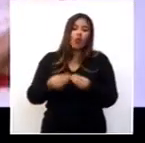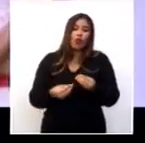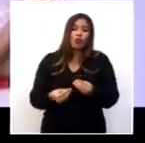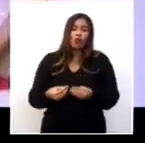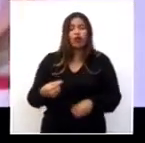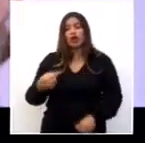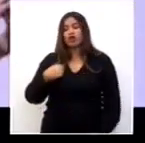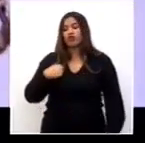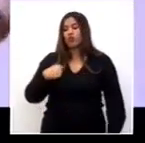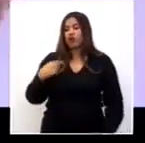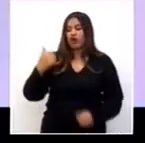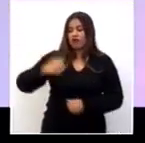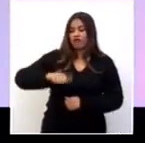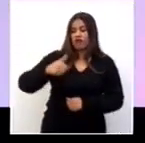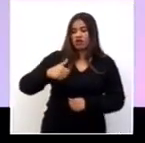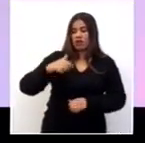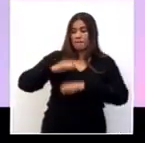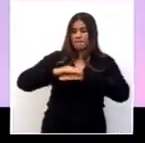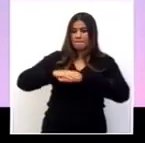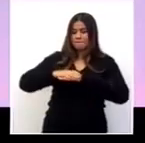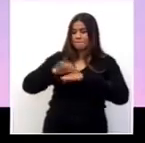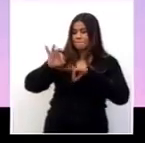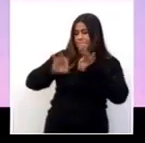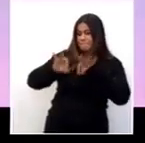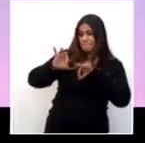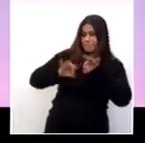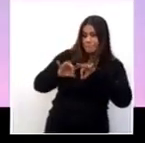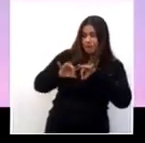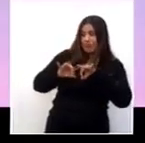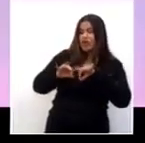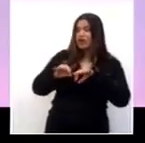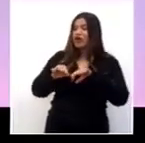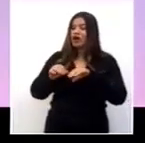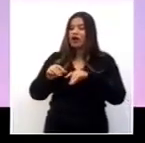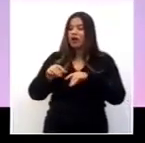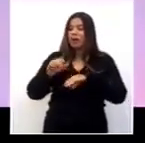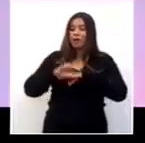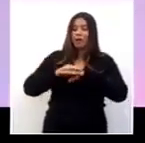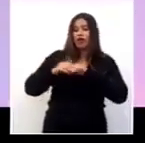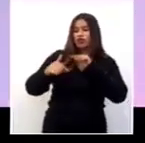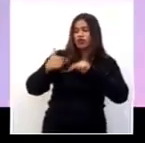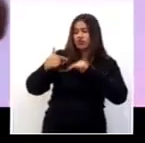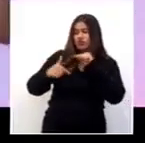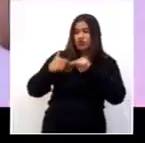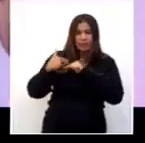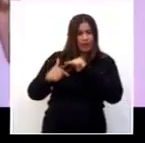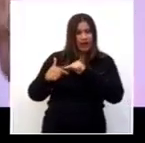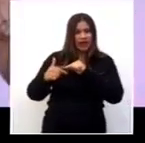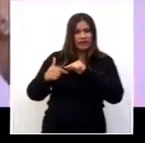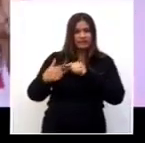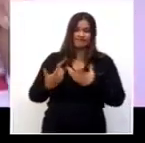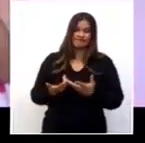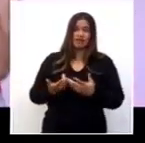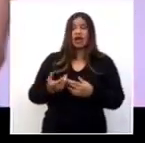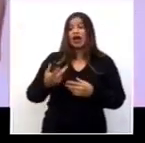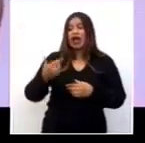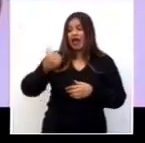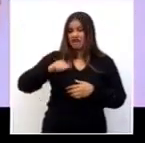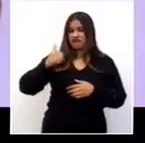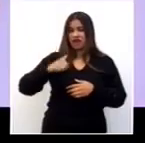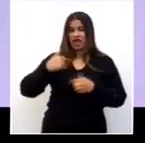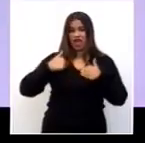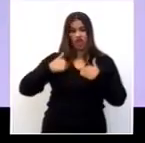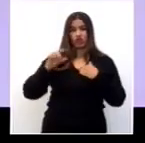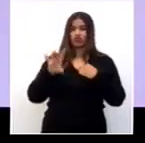meu trabalho, avaliando o meu planejamento? Essa avaliação que é uma mão de ida e uma mão de volta, ela tem